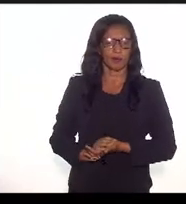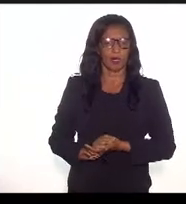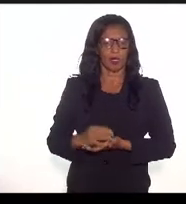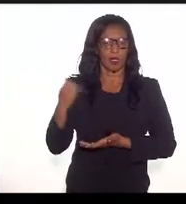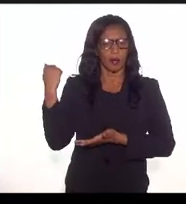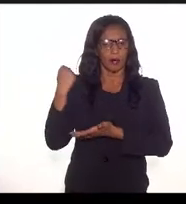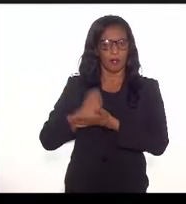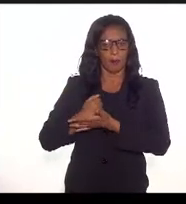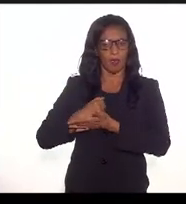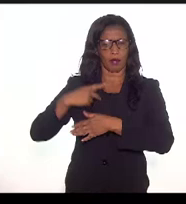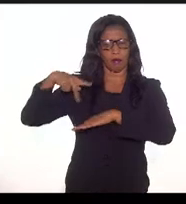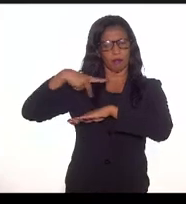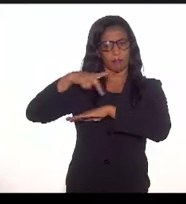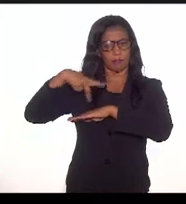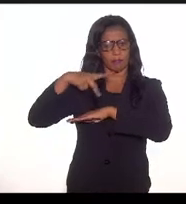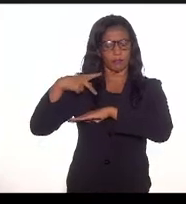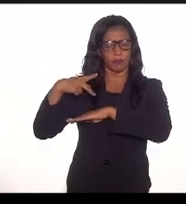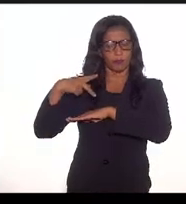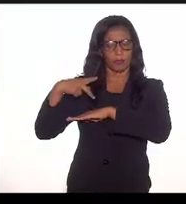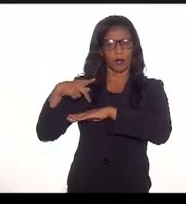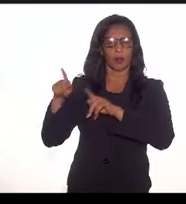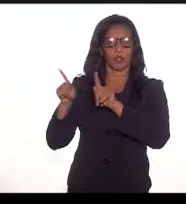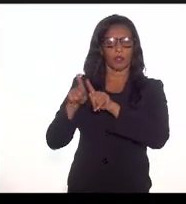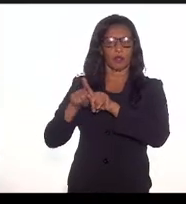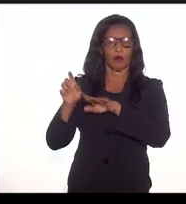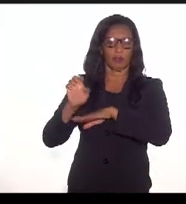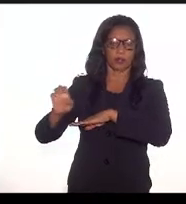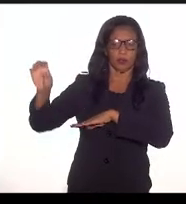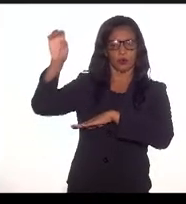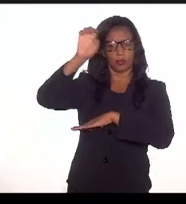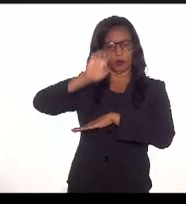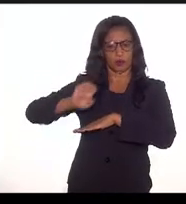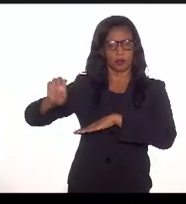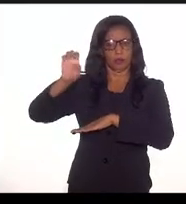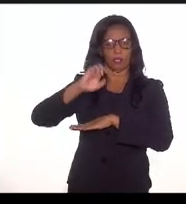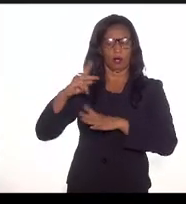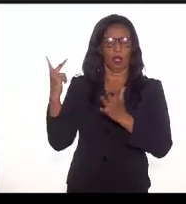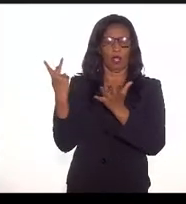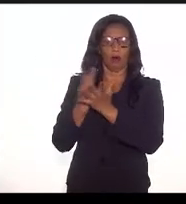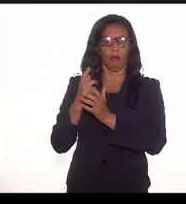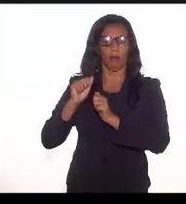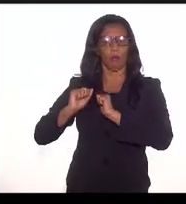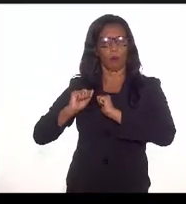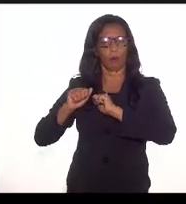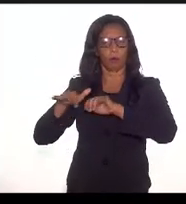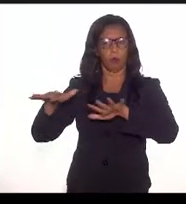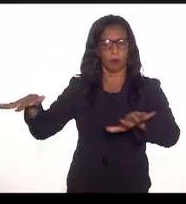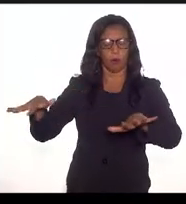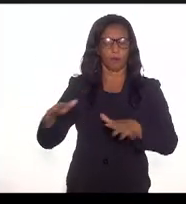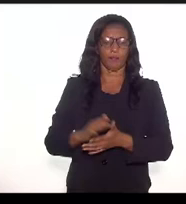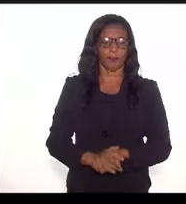macroeconômico nacional e estadual em decorrência da pandemia. Houve uma retração natural